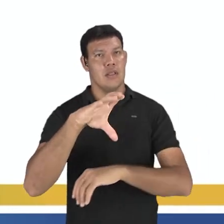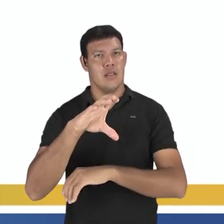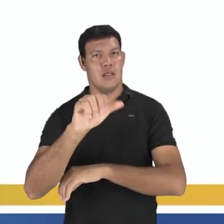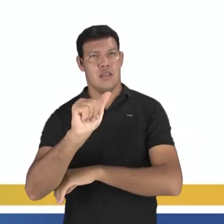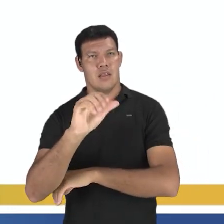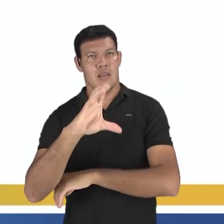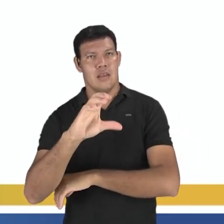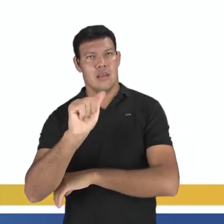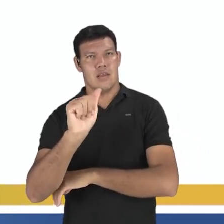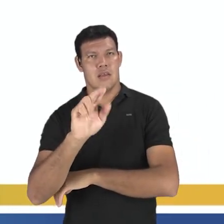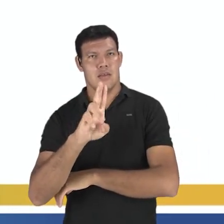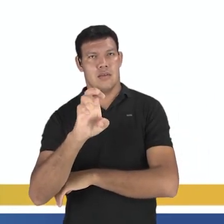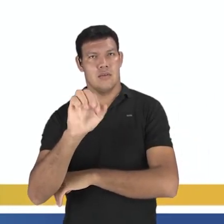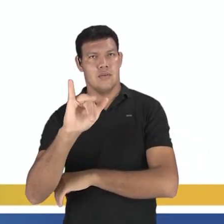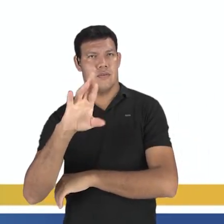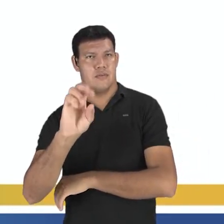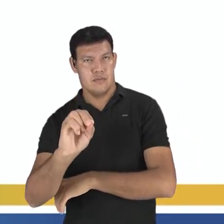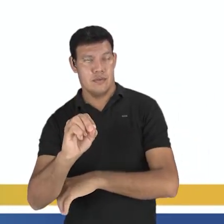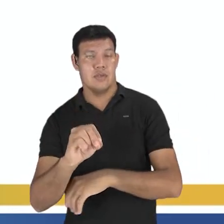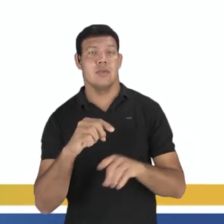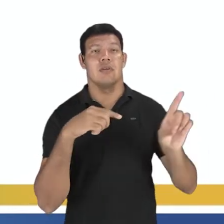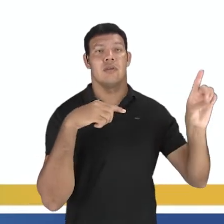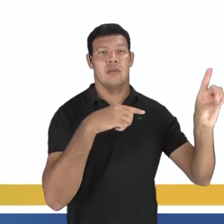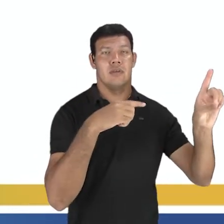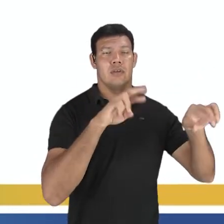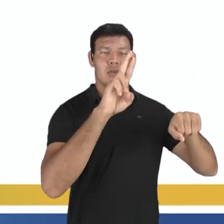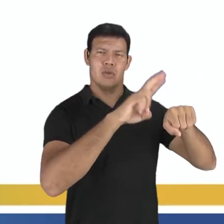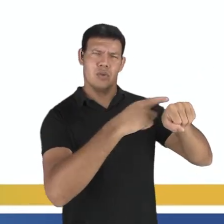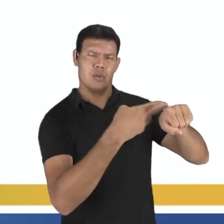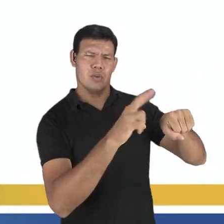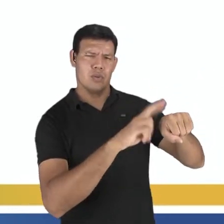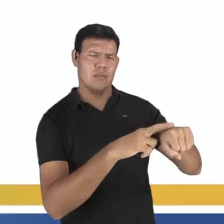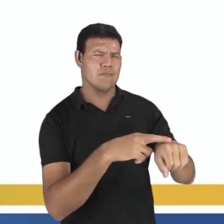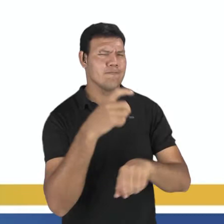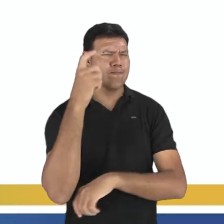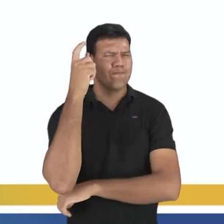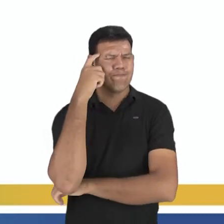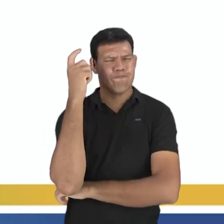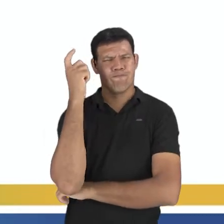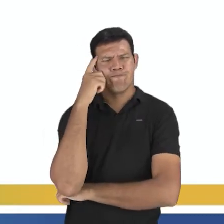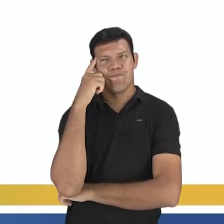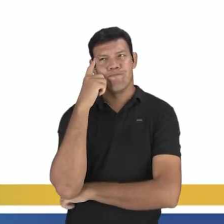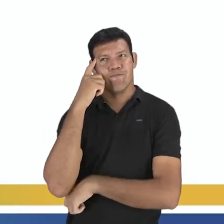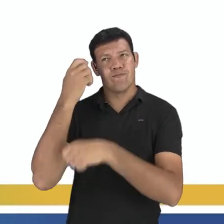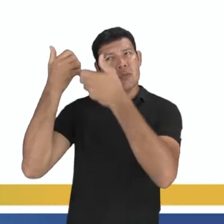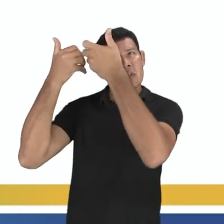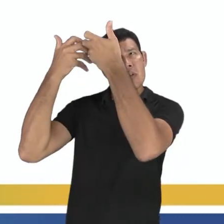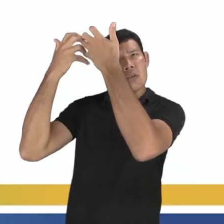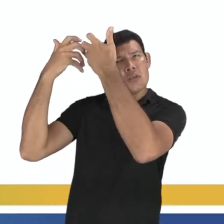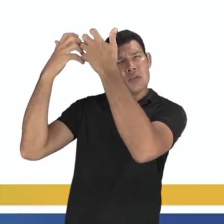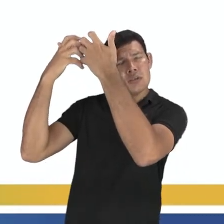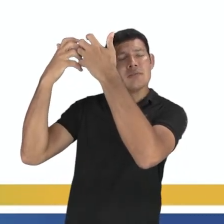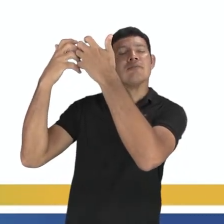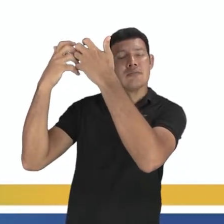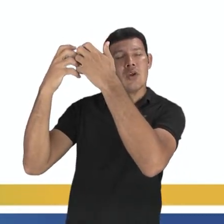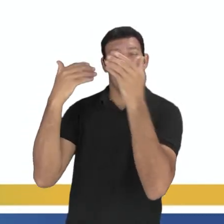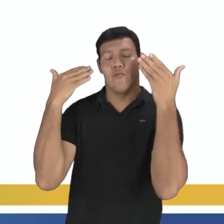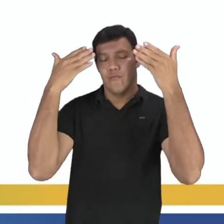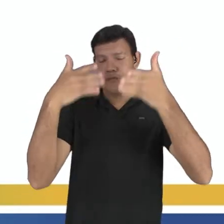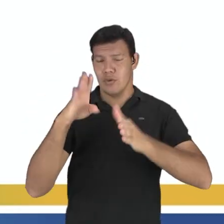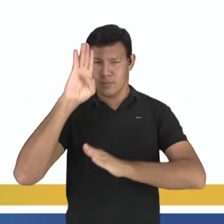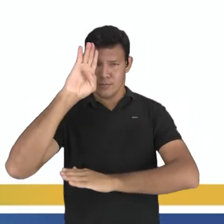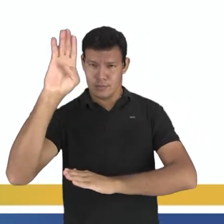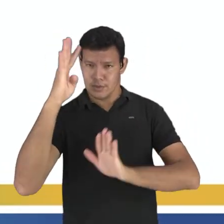Ou D. O chocolate. Crianças, vamos pensar e trabalharmos aí na nossa mente a ideia central do